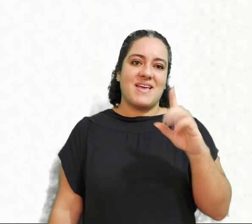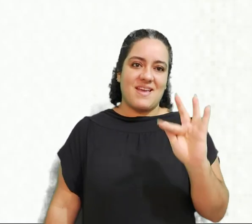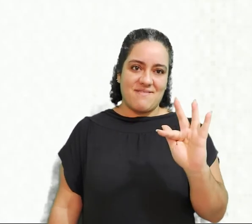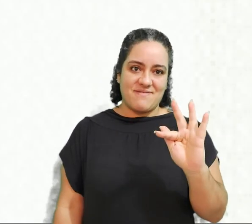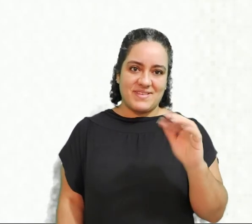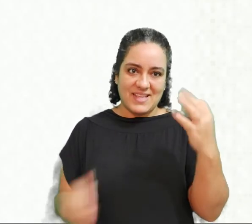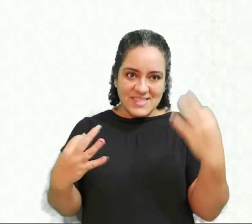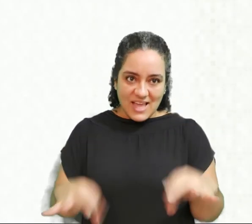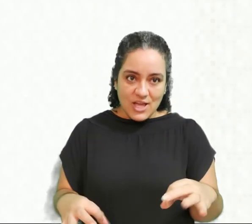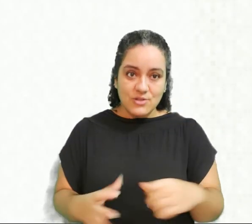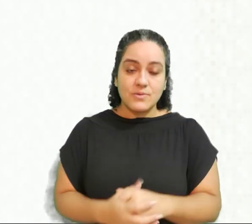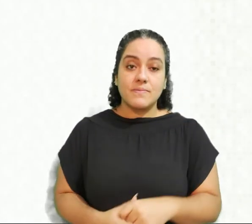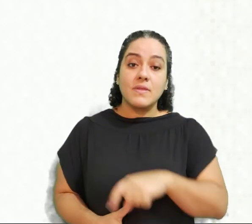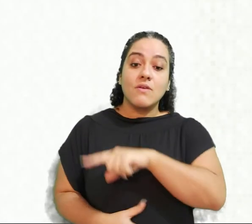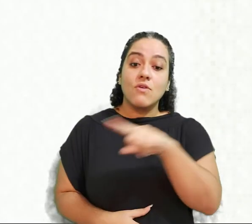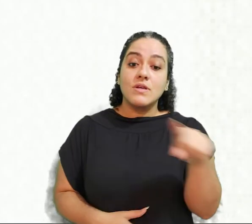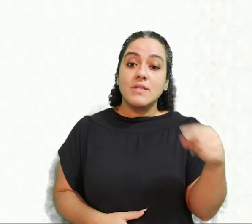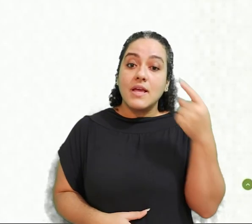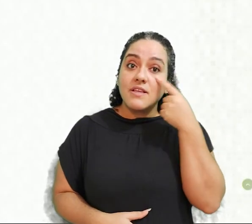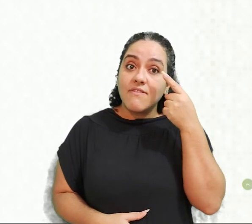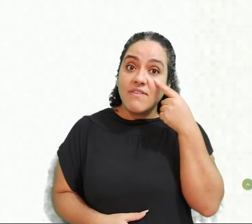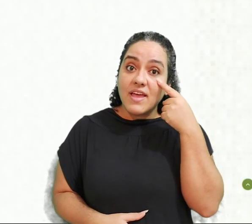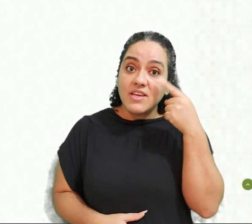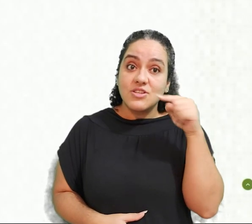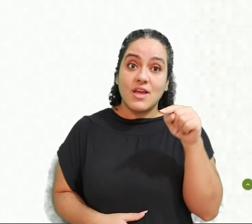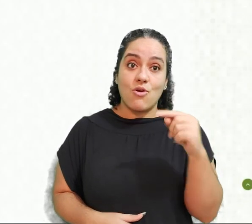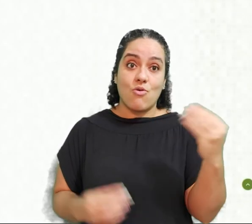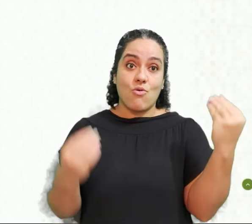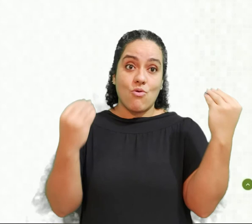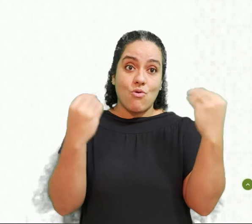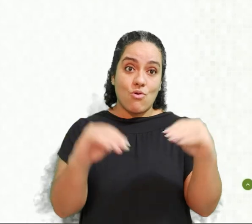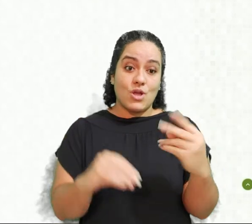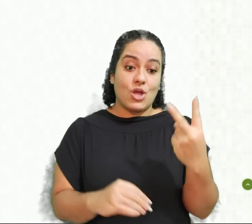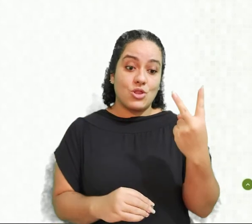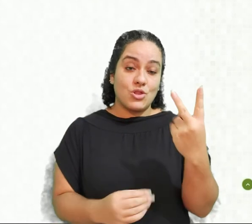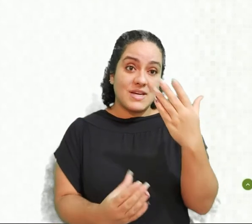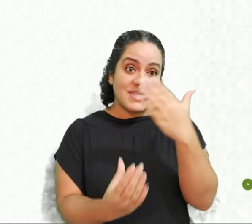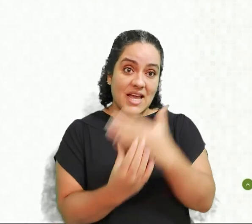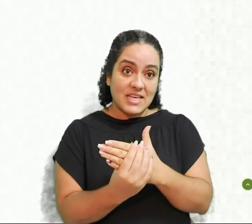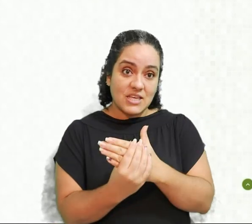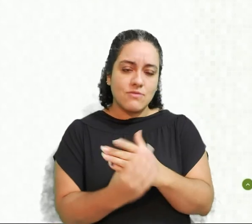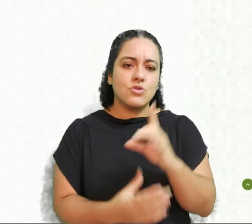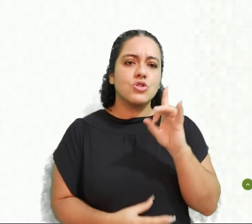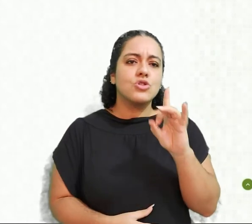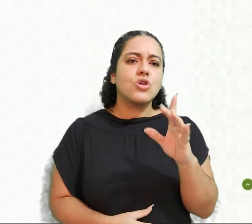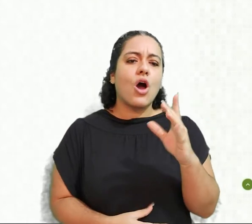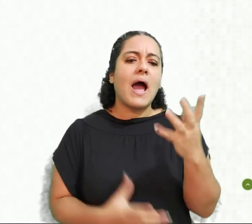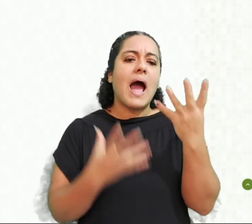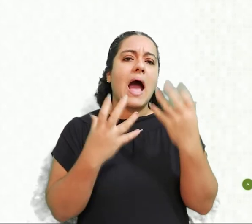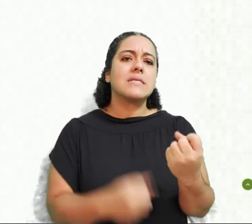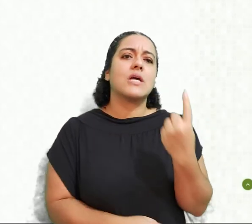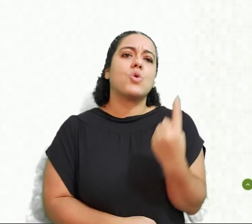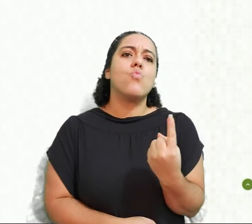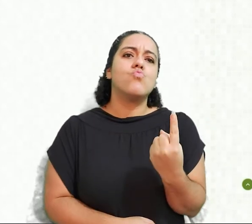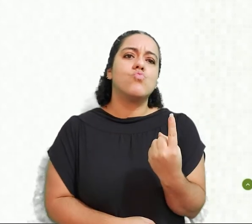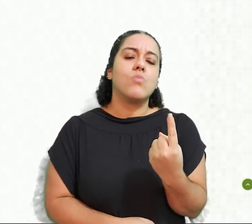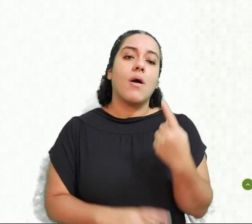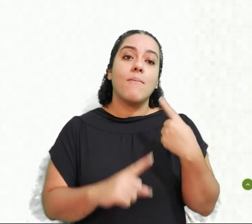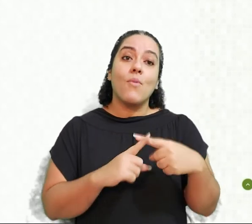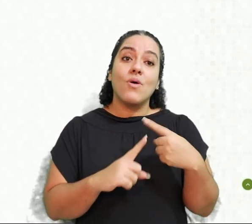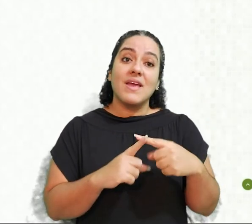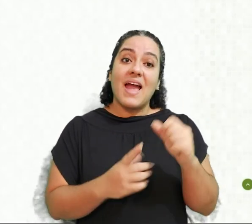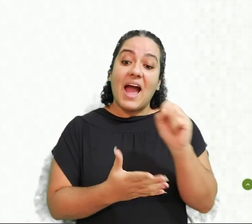o pdf Tá certo vocês vejam que nesse caso eu coloquei dois arquivos ele só considerou um arquivo